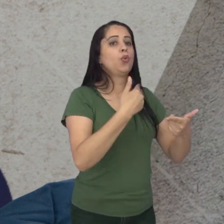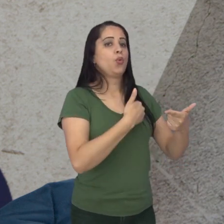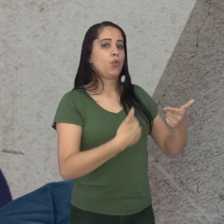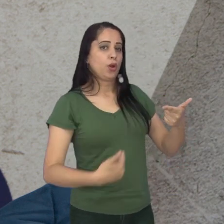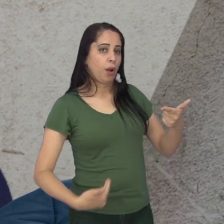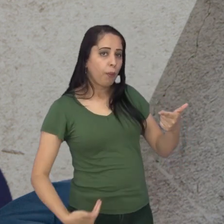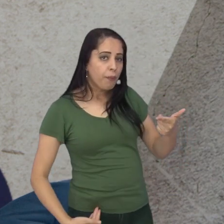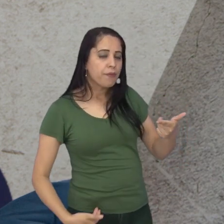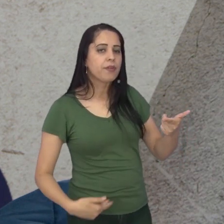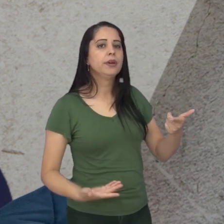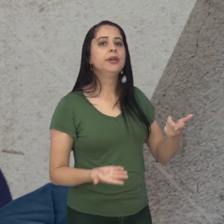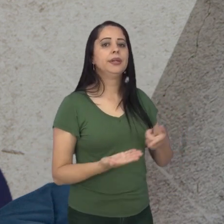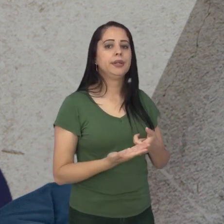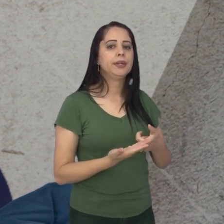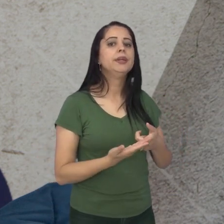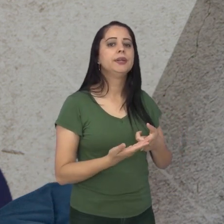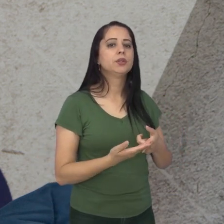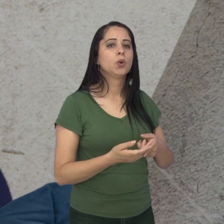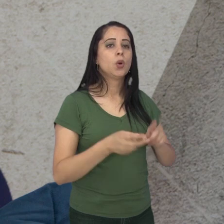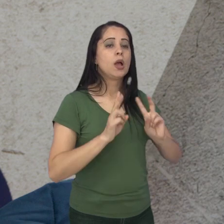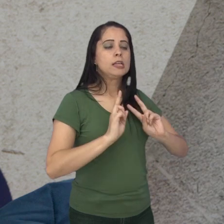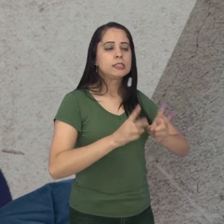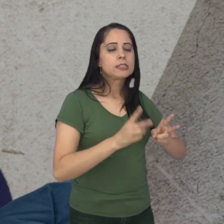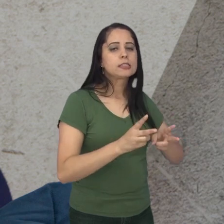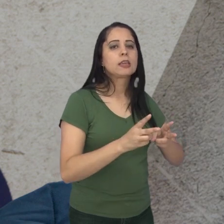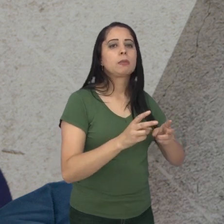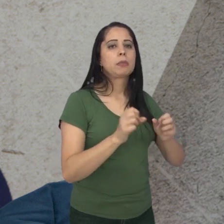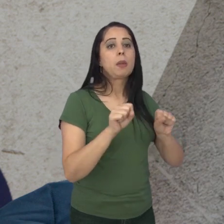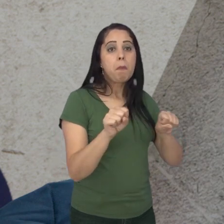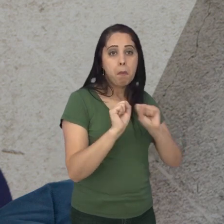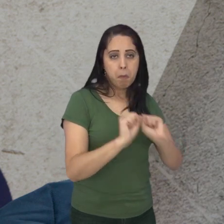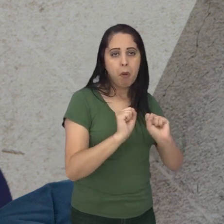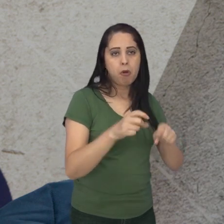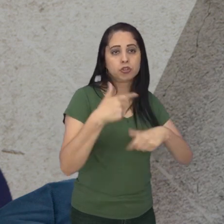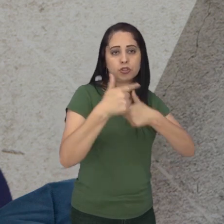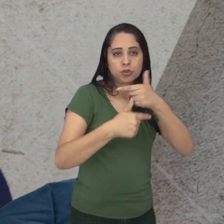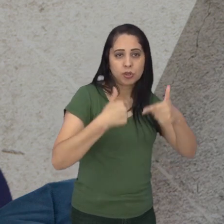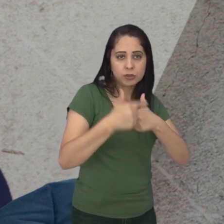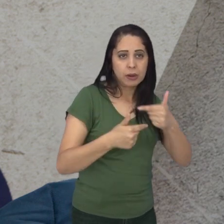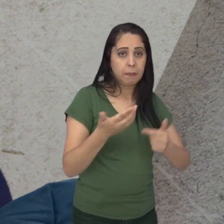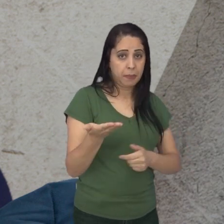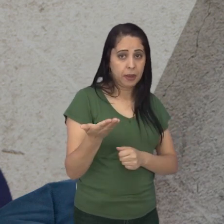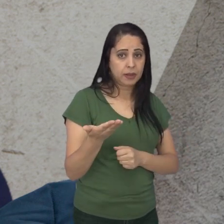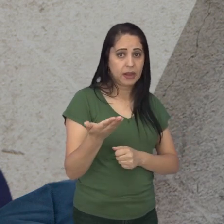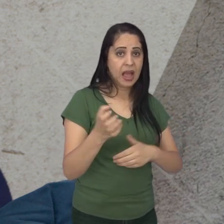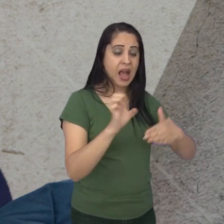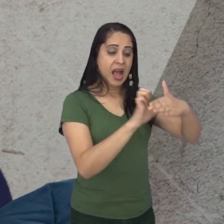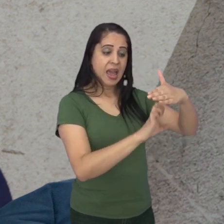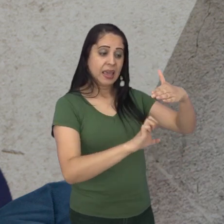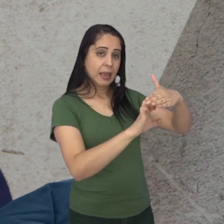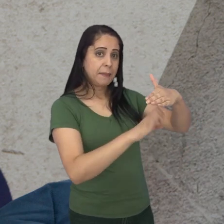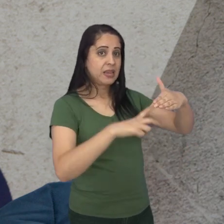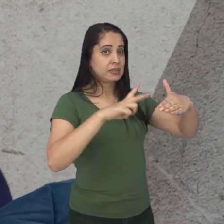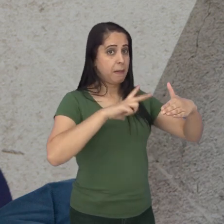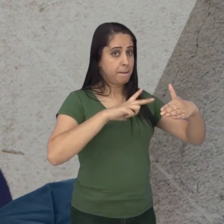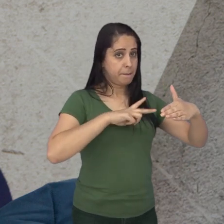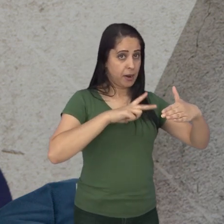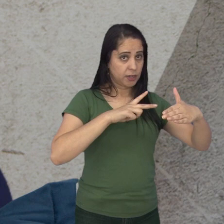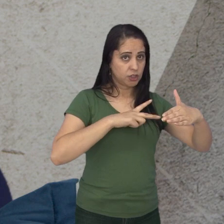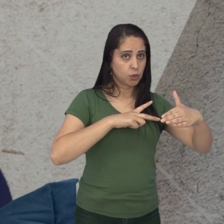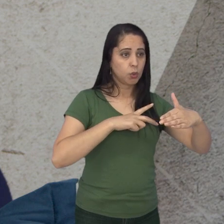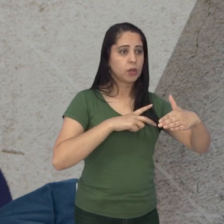prefeituras, acompanhando as obras institucionais. Ele também pode trabalhar em empresas